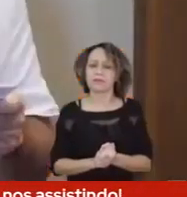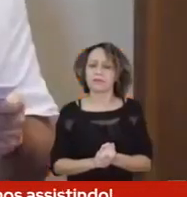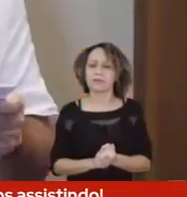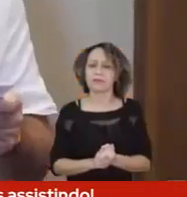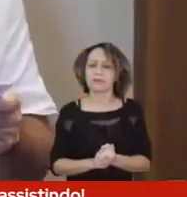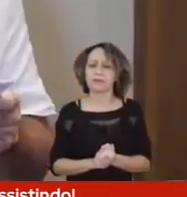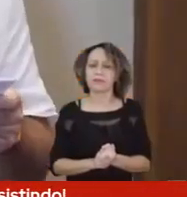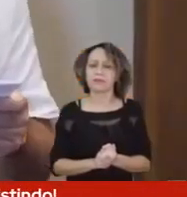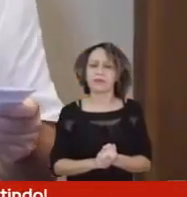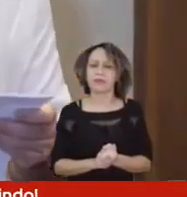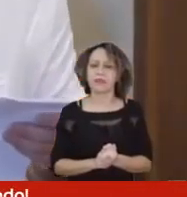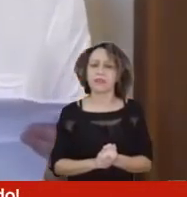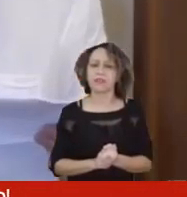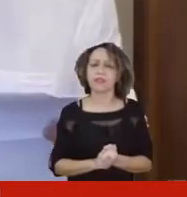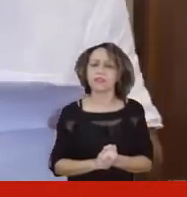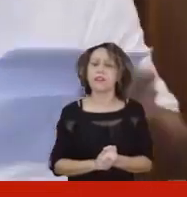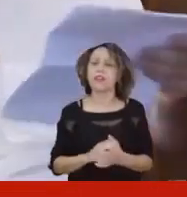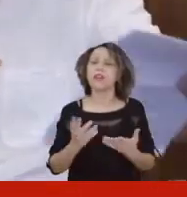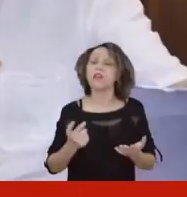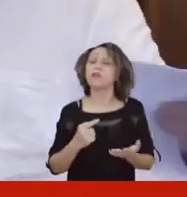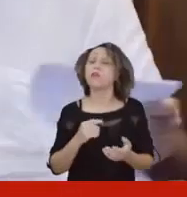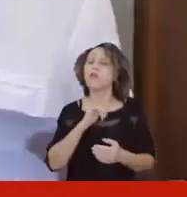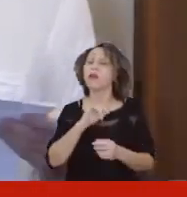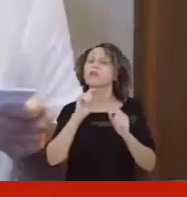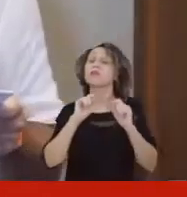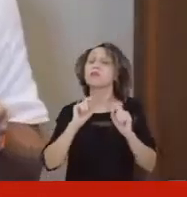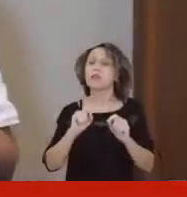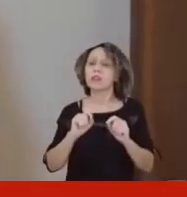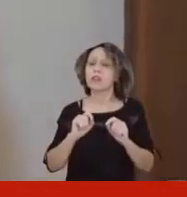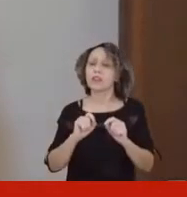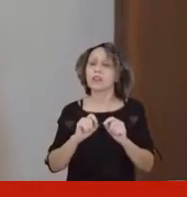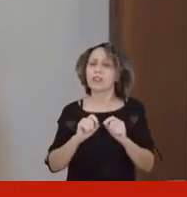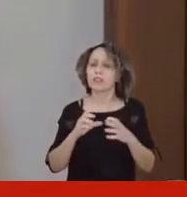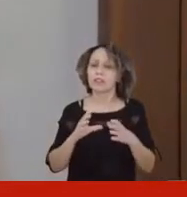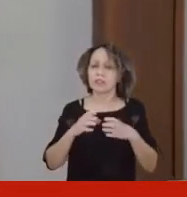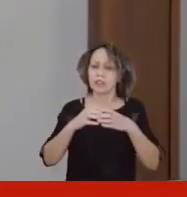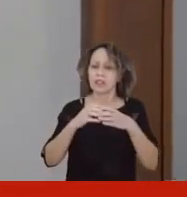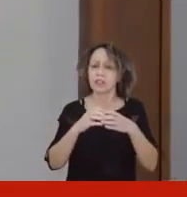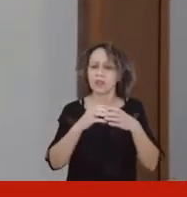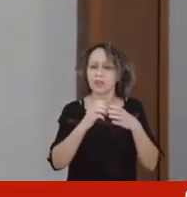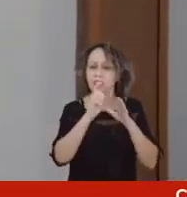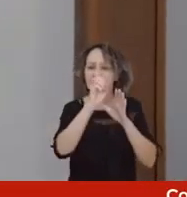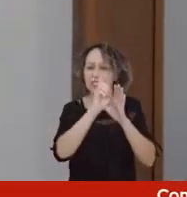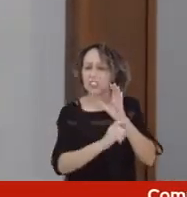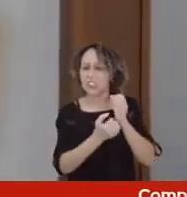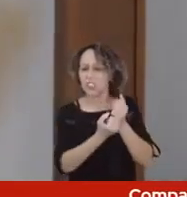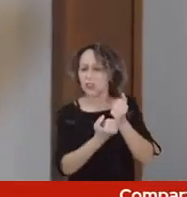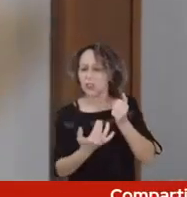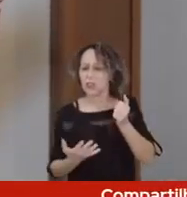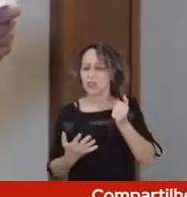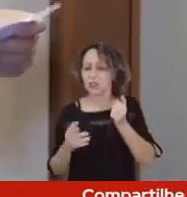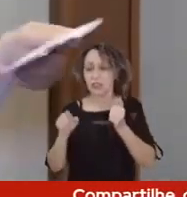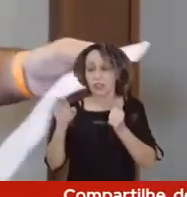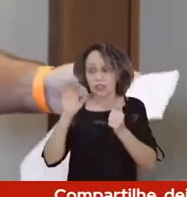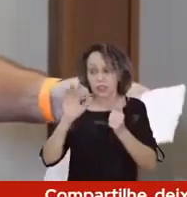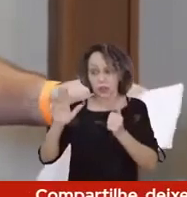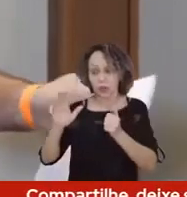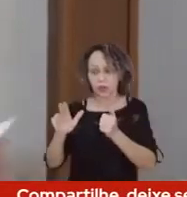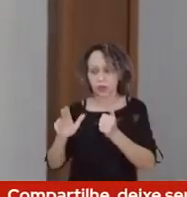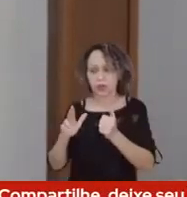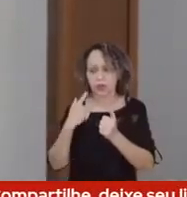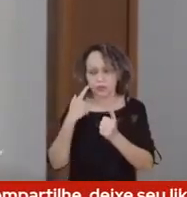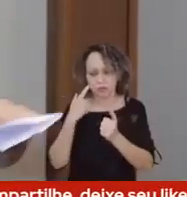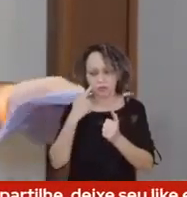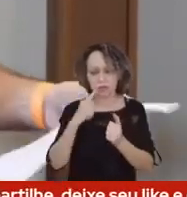Afirmo isso porque, assim que a nova diretoria indicada pelo senhor assumiu a presidência da Petrobras, do qual faziam parte tanto